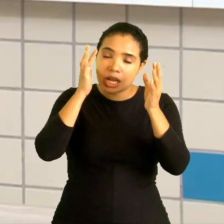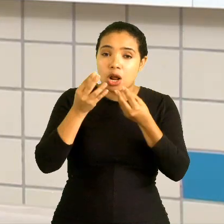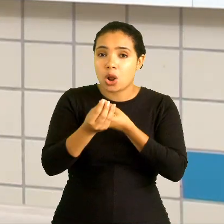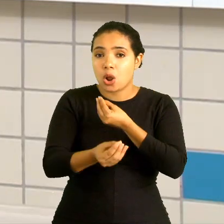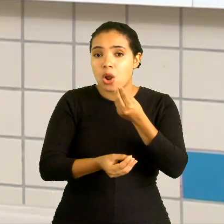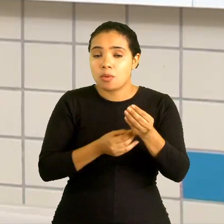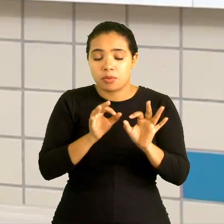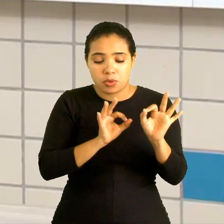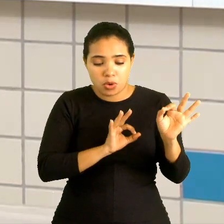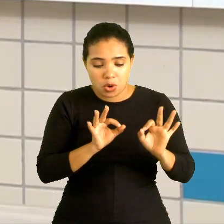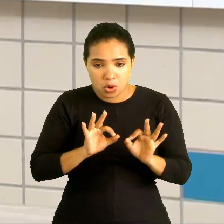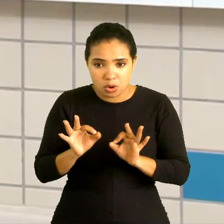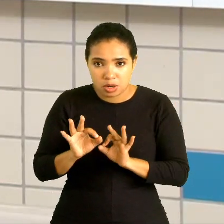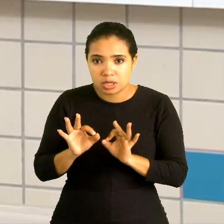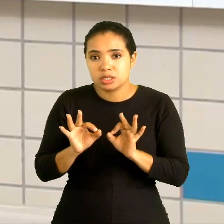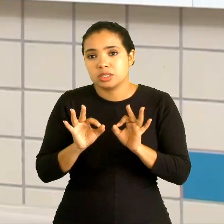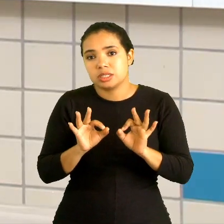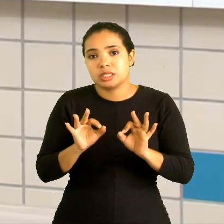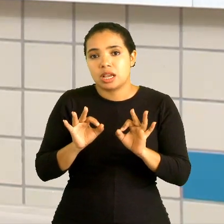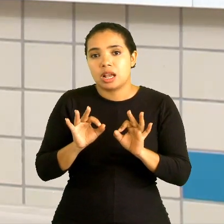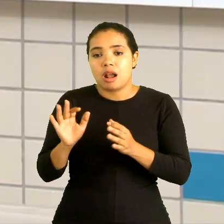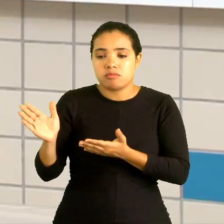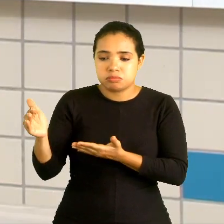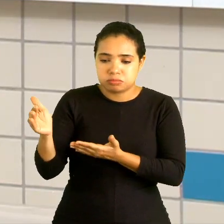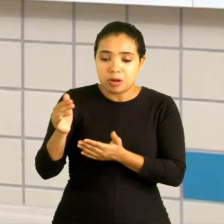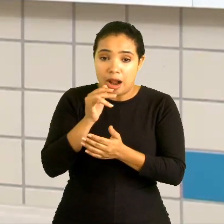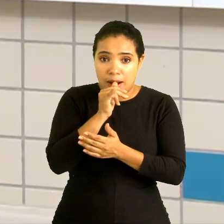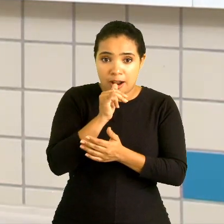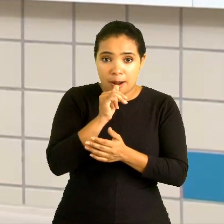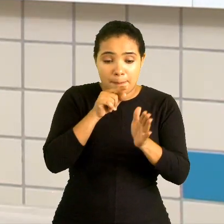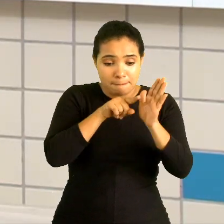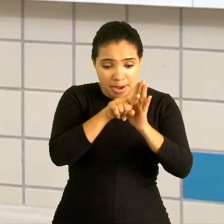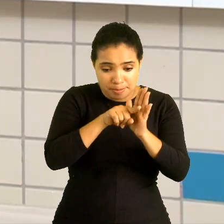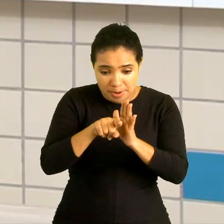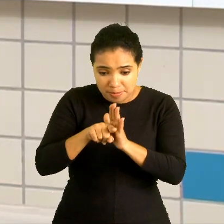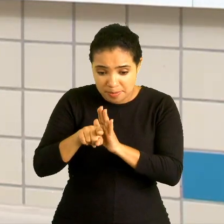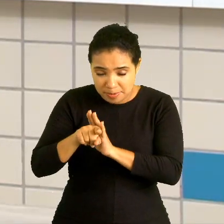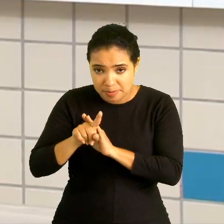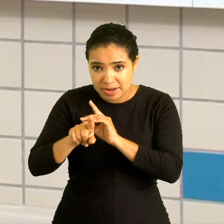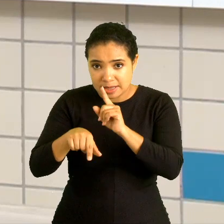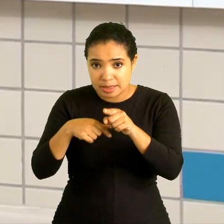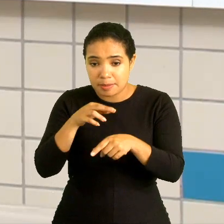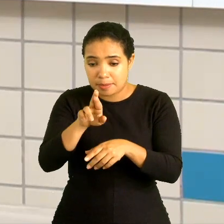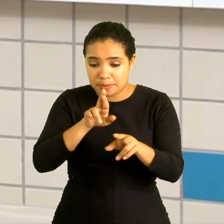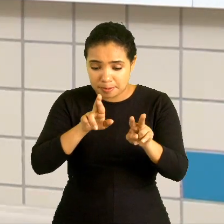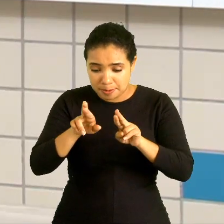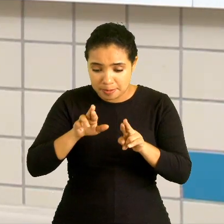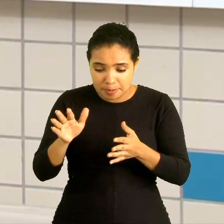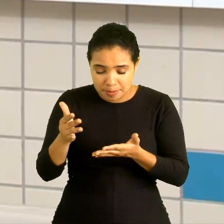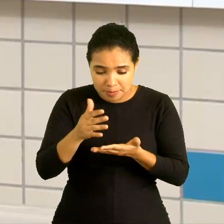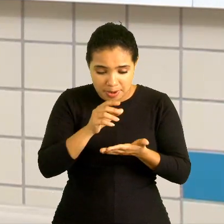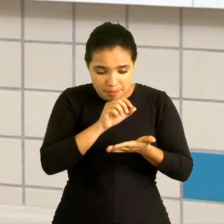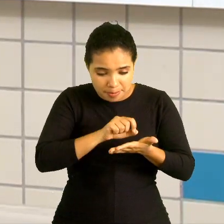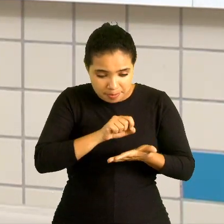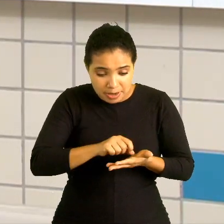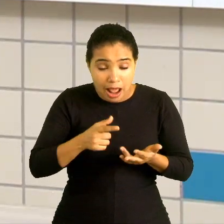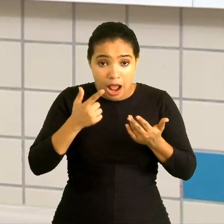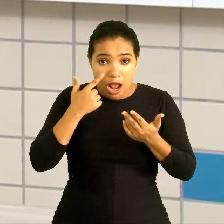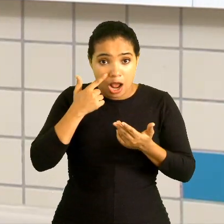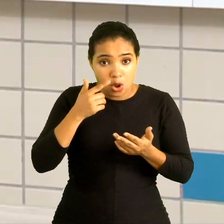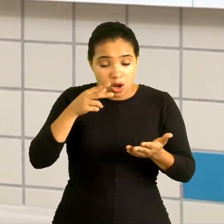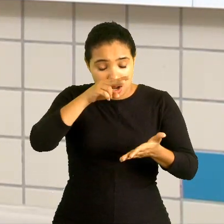vão fazer esse levantamento de perguntas para a sua entrevista. Agora, nós vamos ler uma